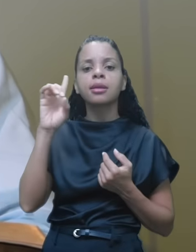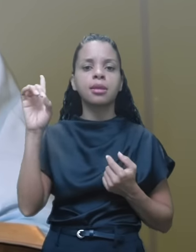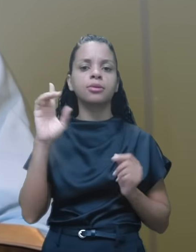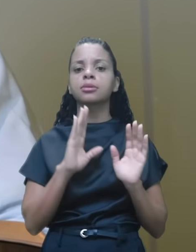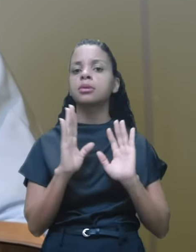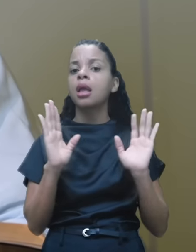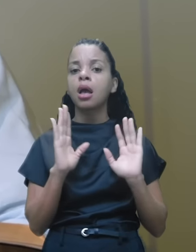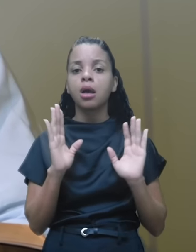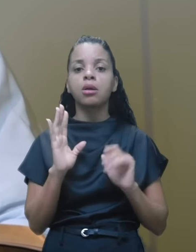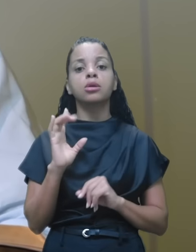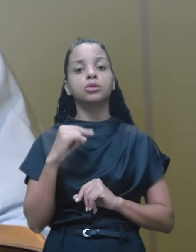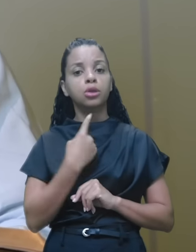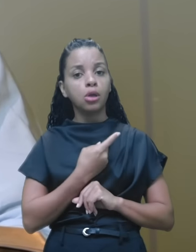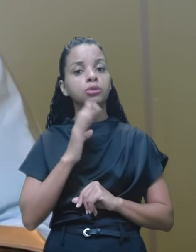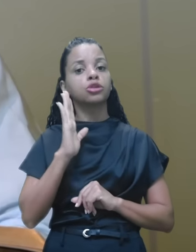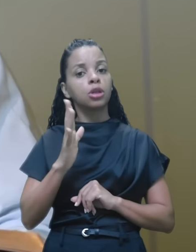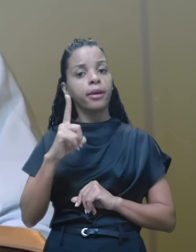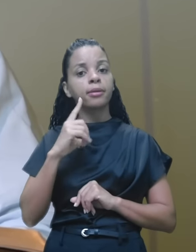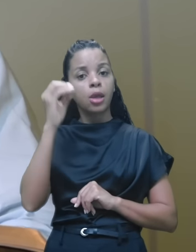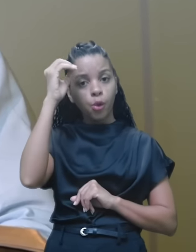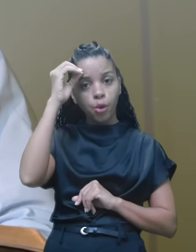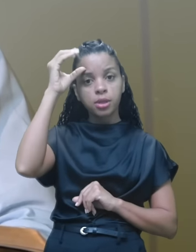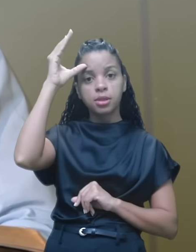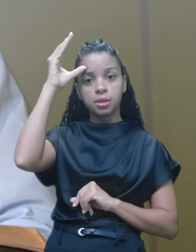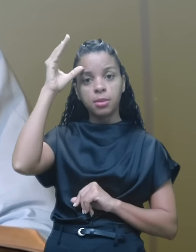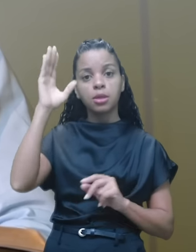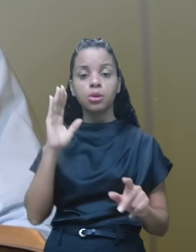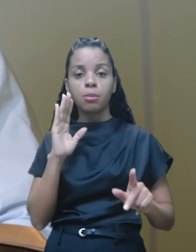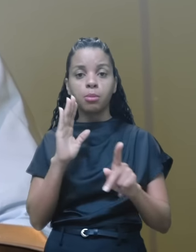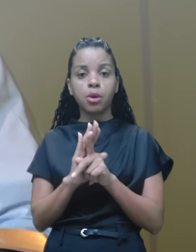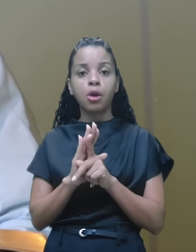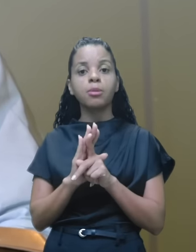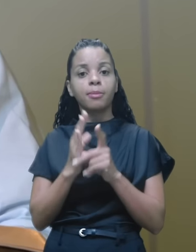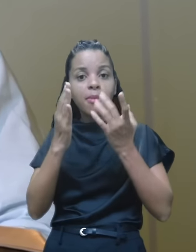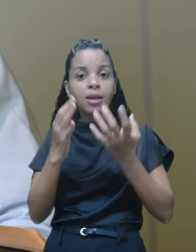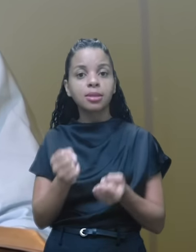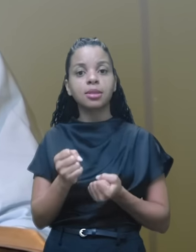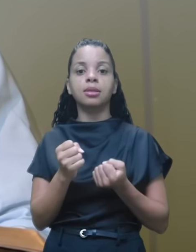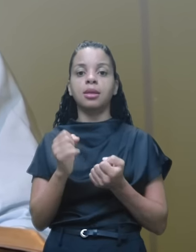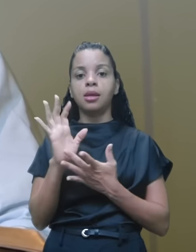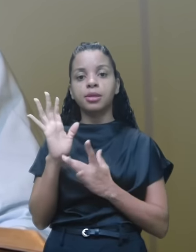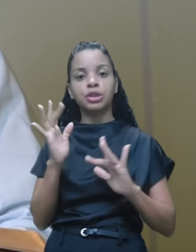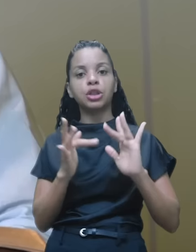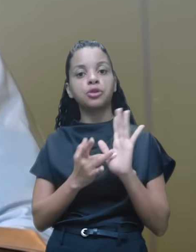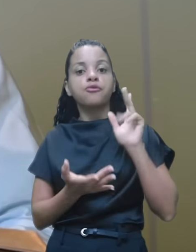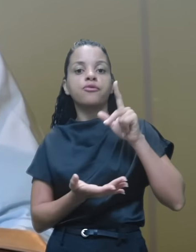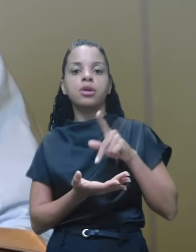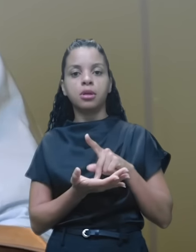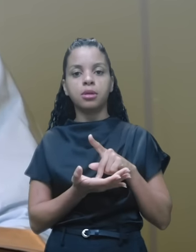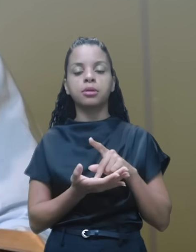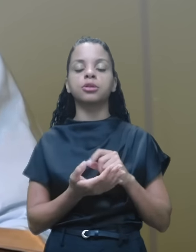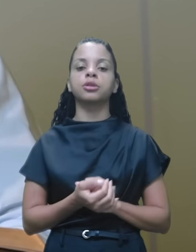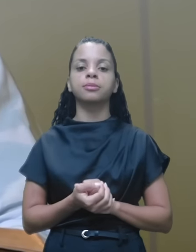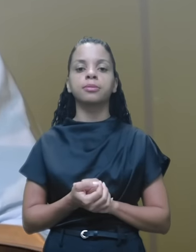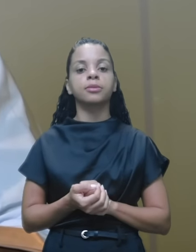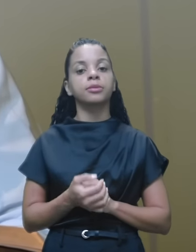jornada cristã, para a gente ter uma postura diferente diante de toda a revelação que Deus tem nos dado. E perceba, não